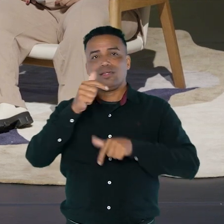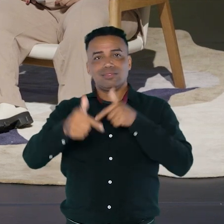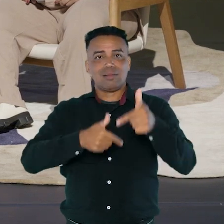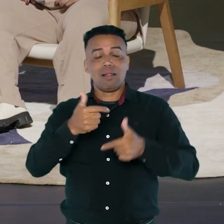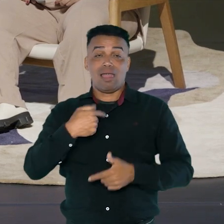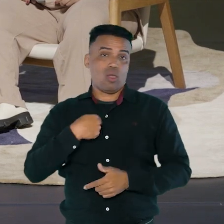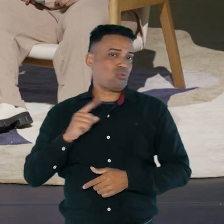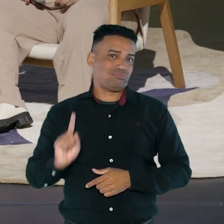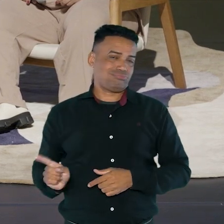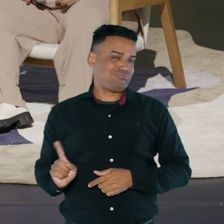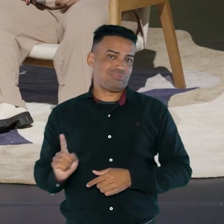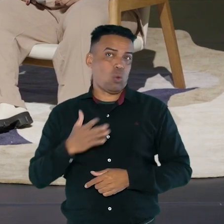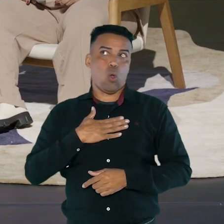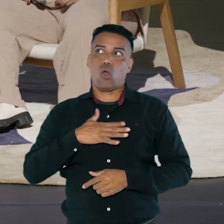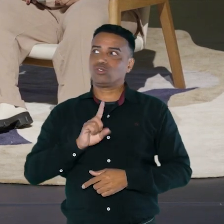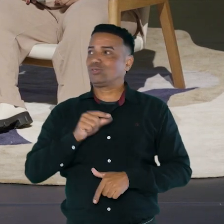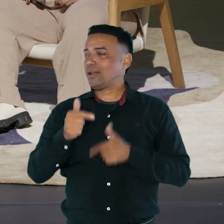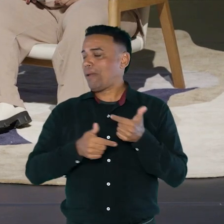Eu não sou um desses.